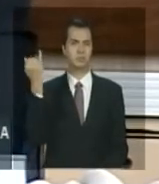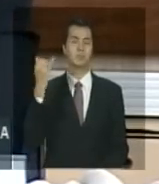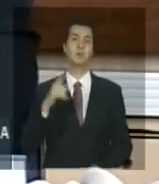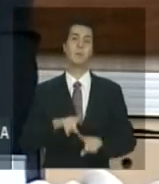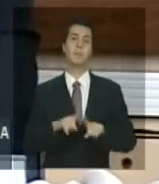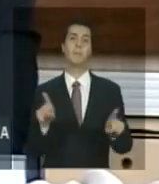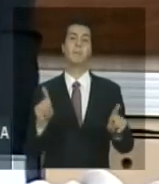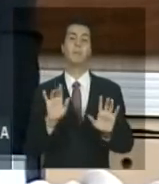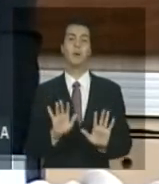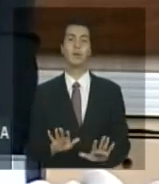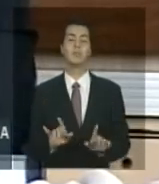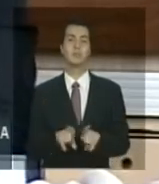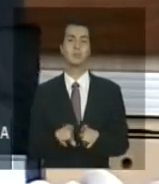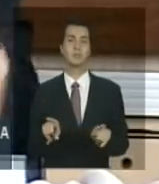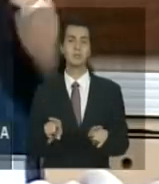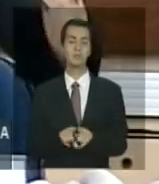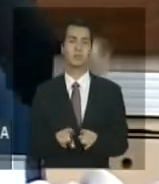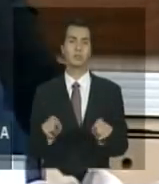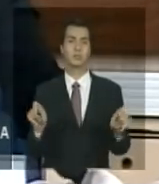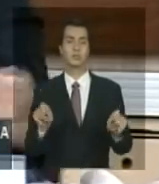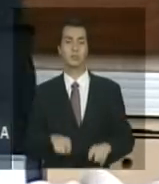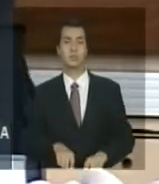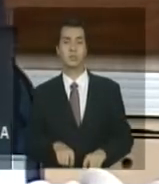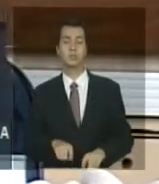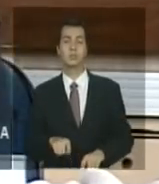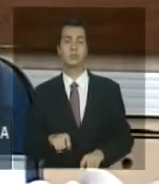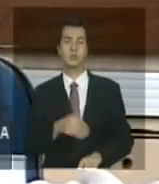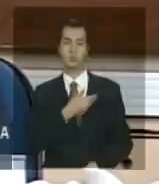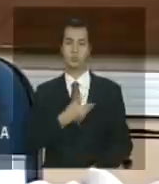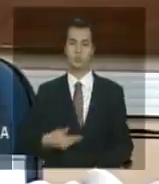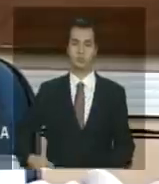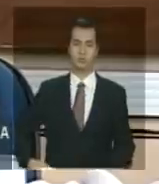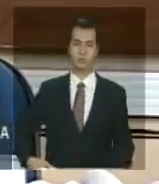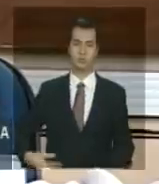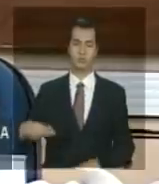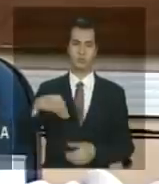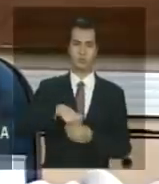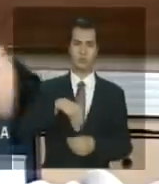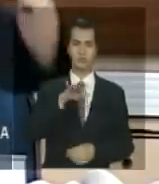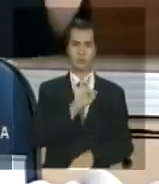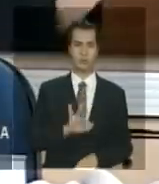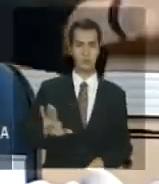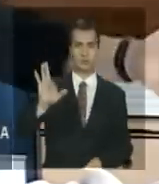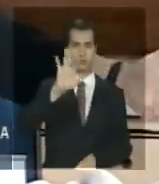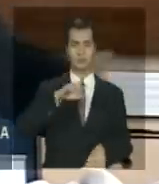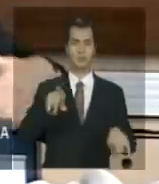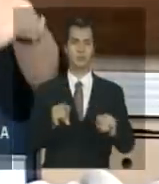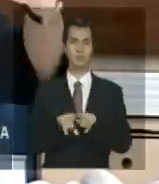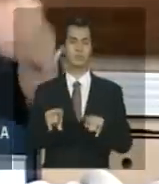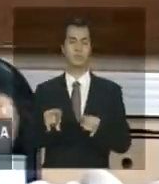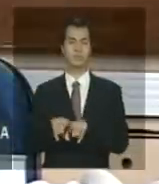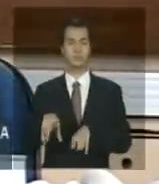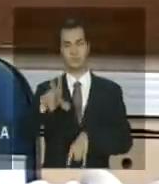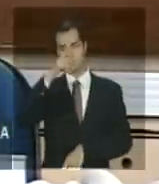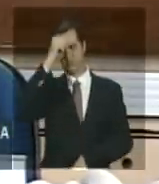mas também para amplificar não só para o governo, no âmbito do governo federal, mas na ponta, nos estados, mas